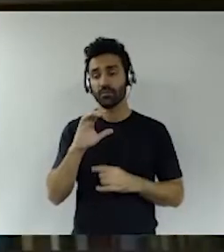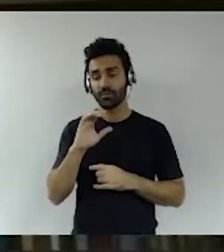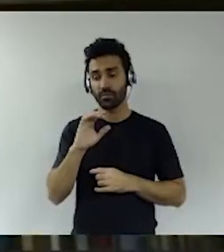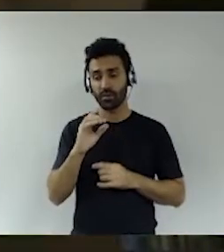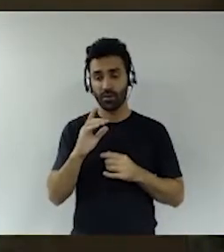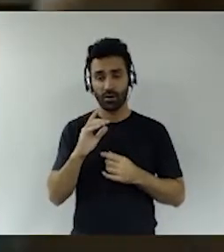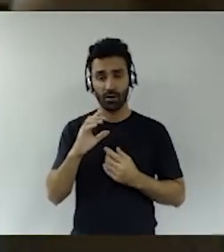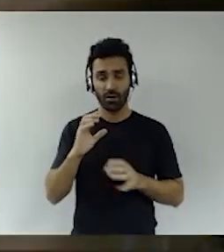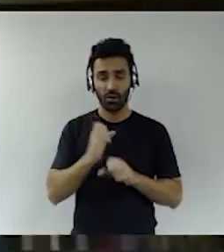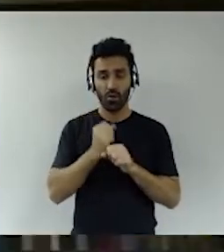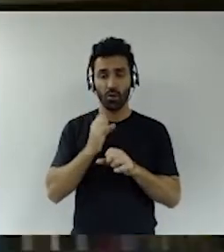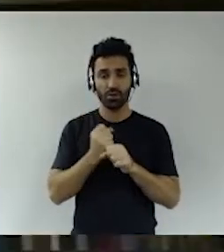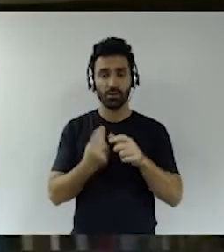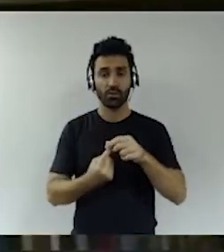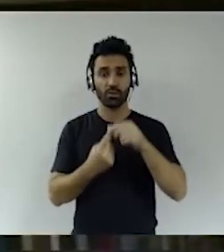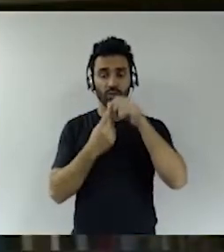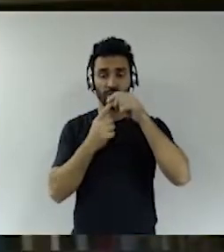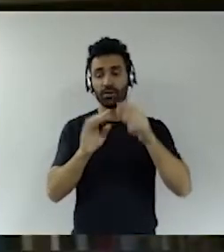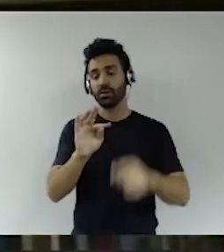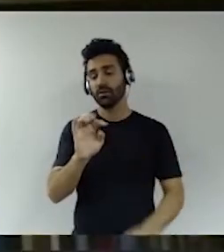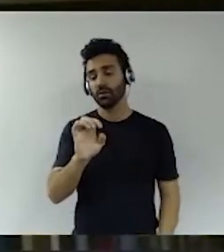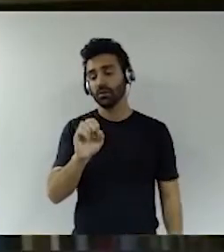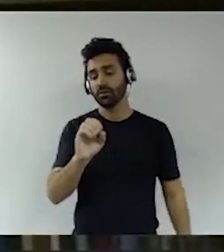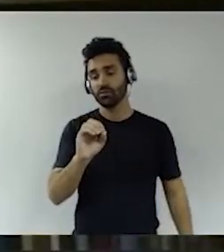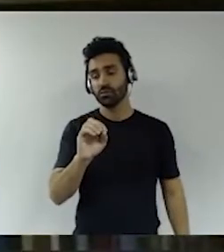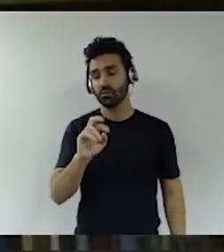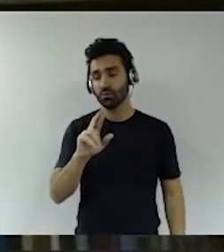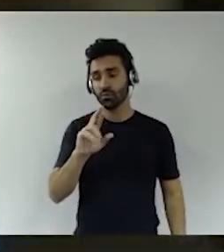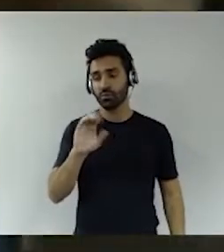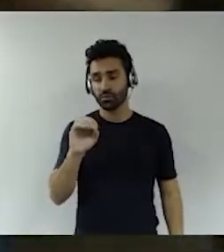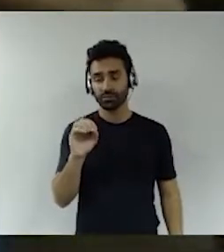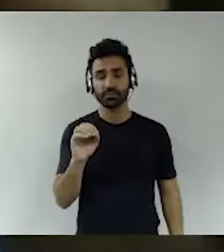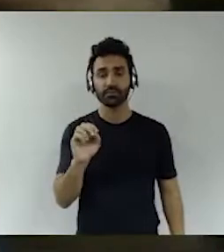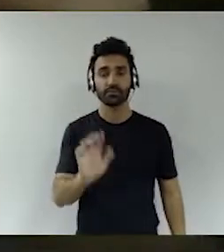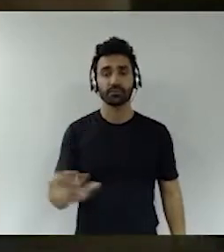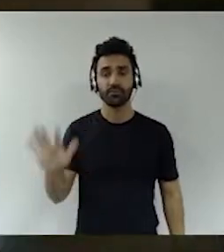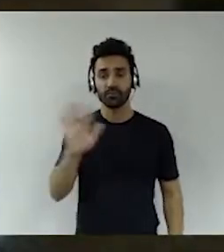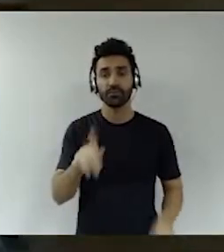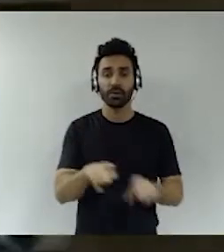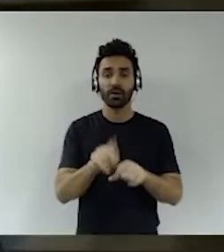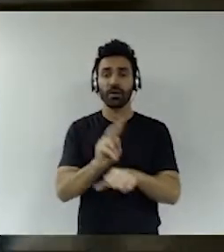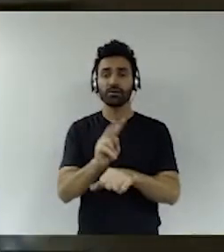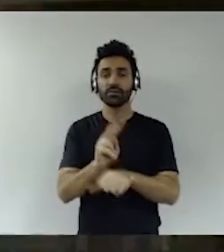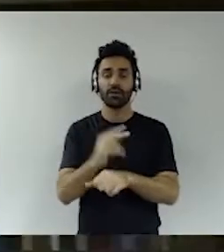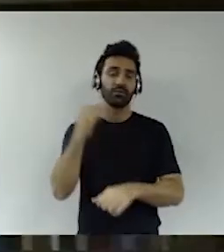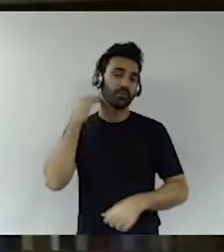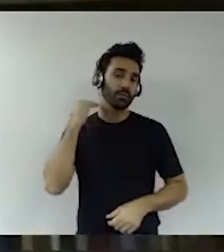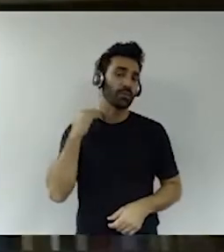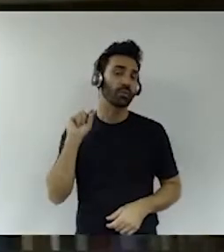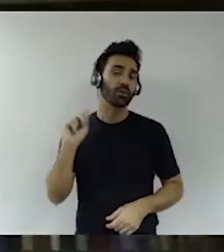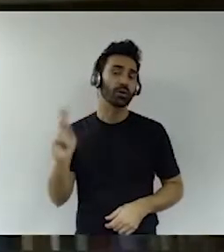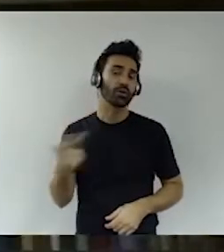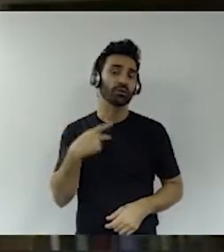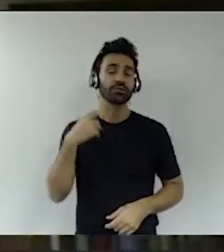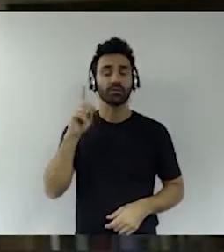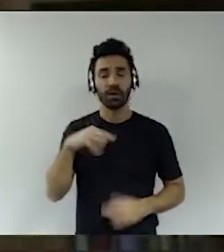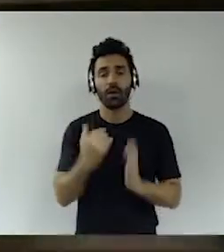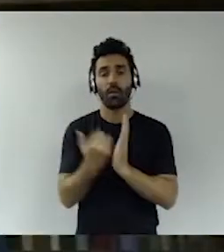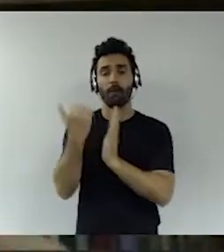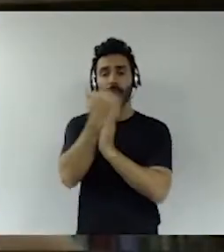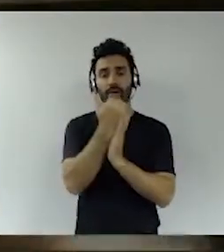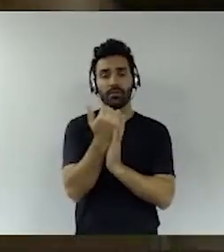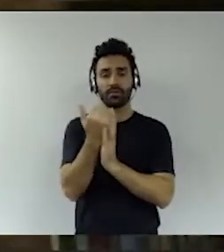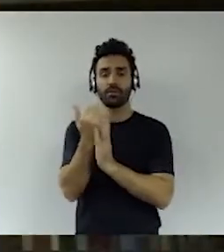única do Tesouro Nacional e aumentativo na conta de reservas dos bancos, o que acontece? Há um aumento da base monetária,